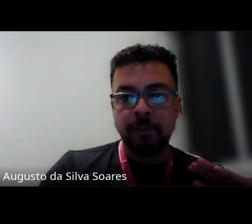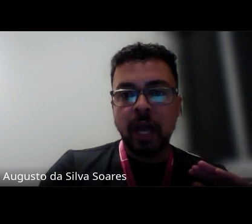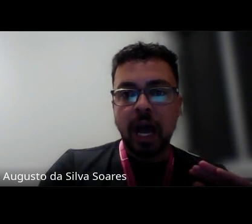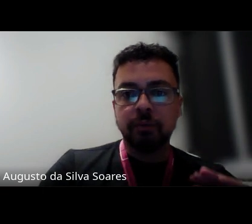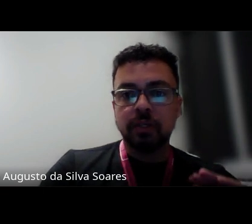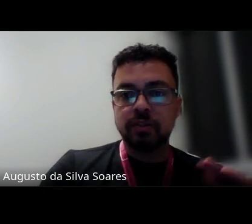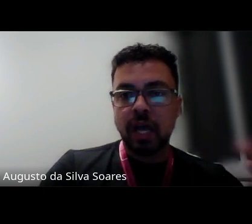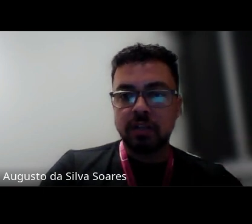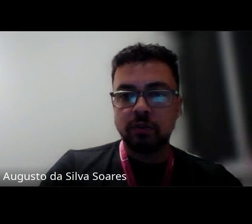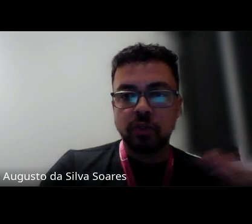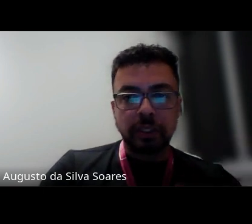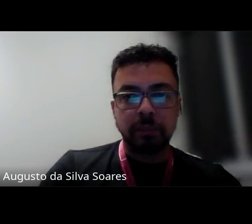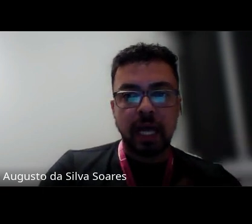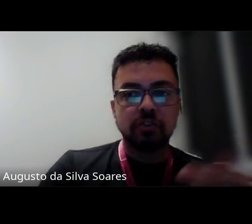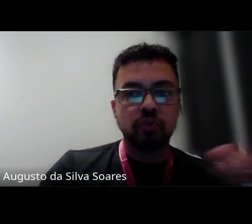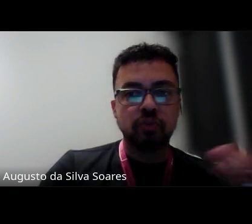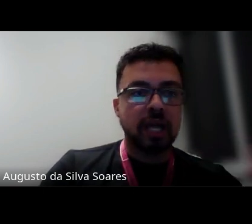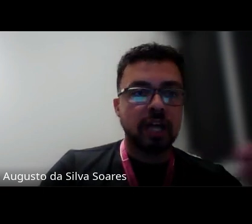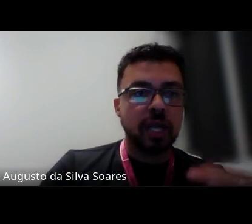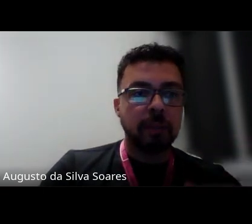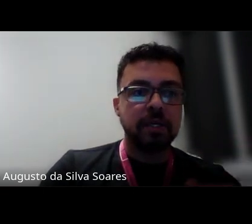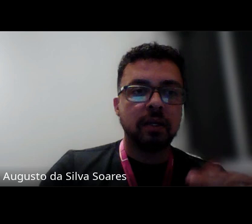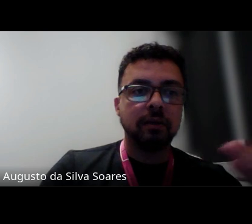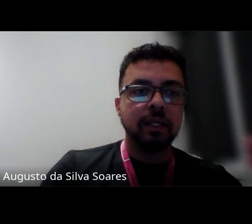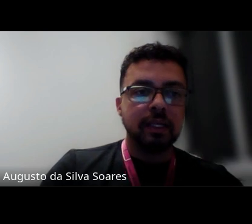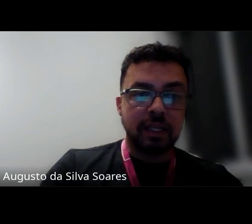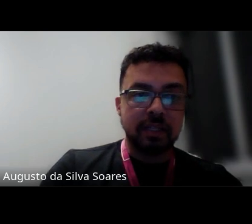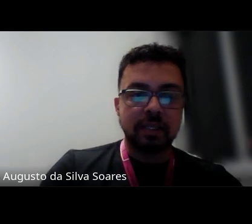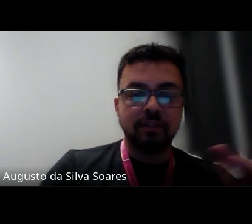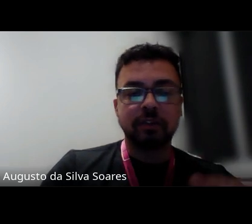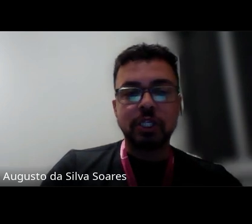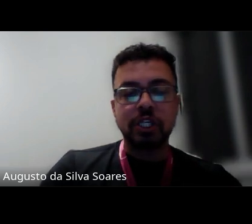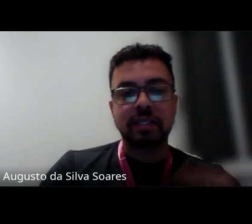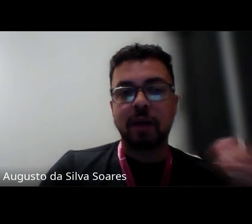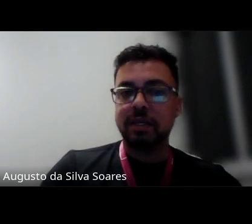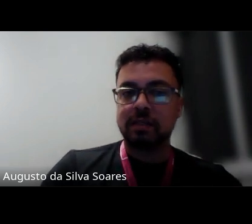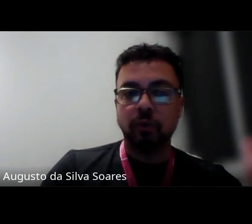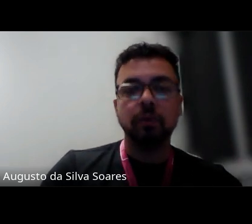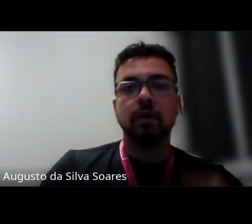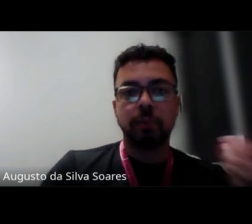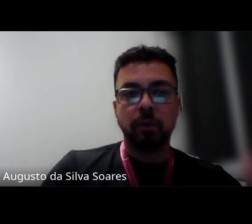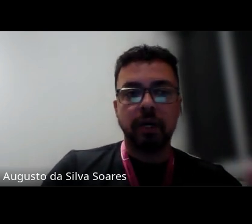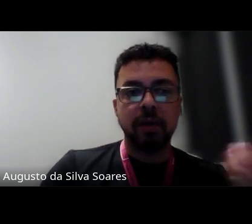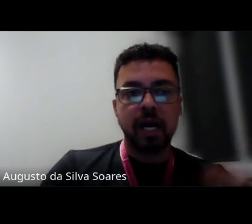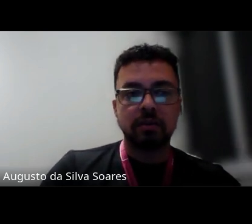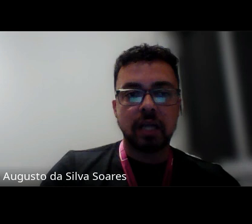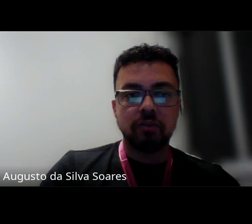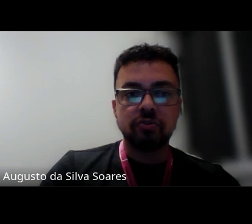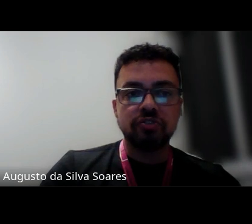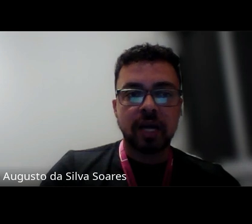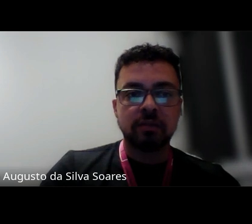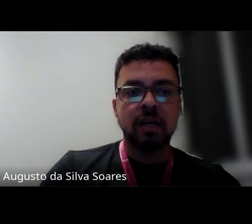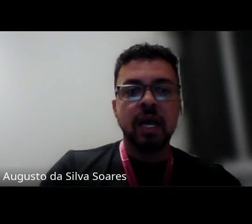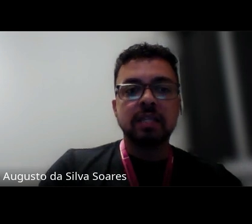EPI, ao manusear resíduos contaminados de uma unidade de terapia intensiva. Então, a gente já sabe que isso é um problema relacionado ao